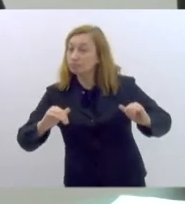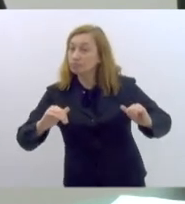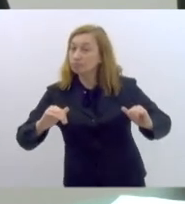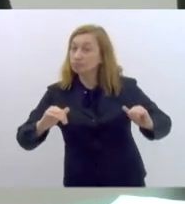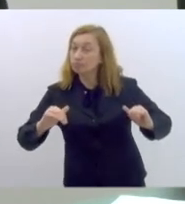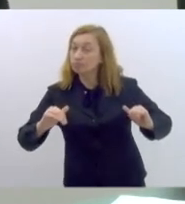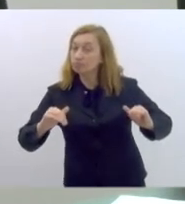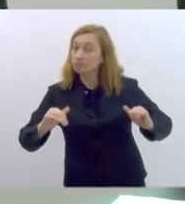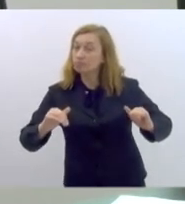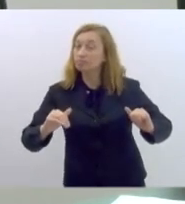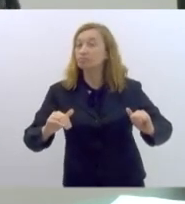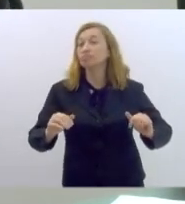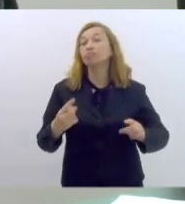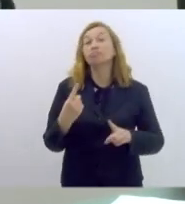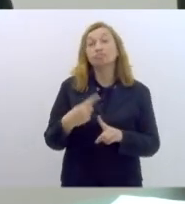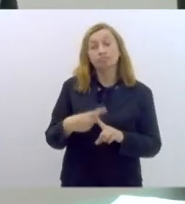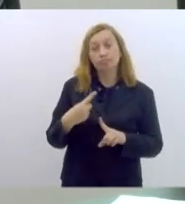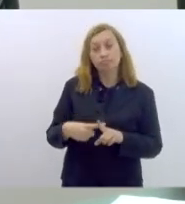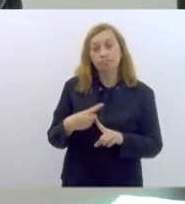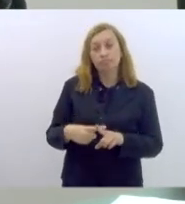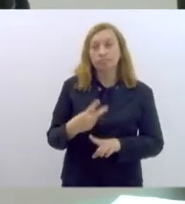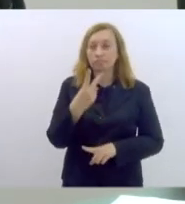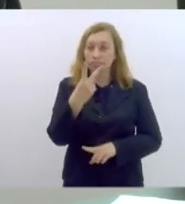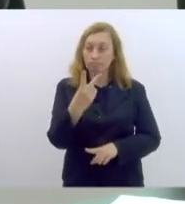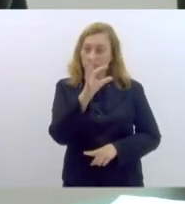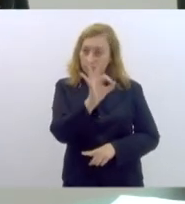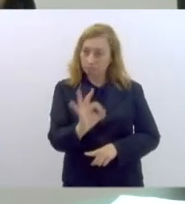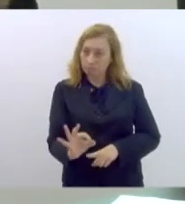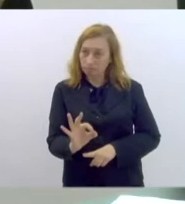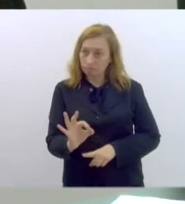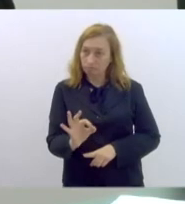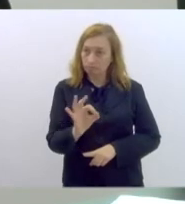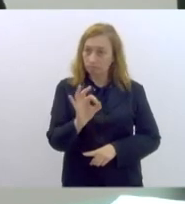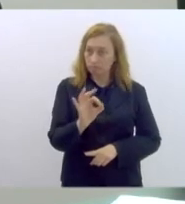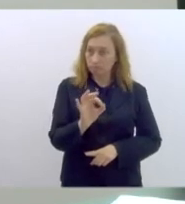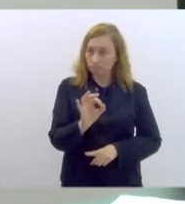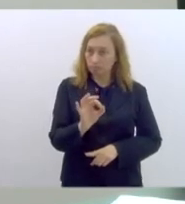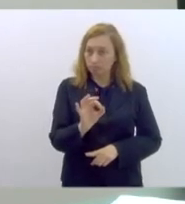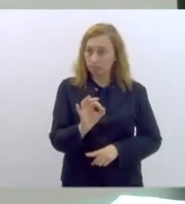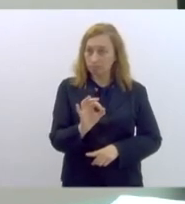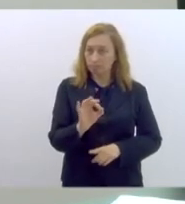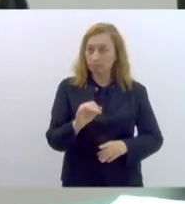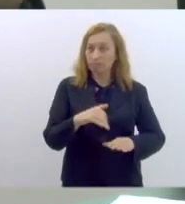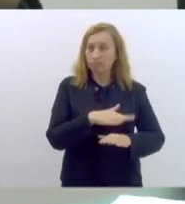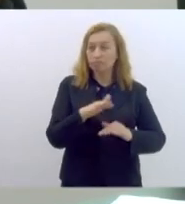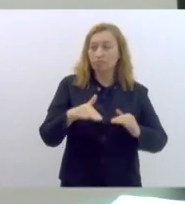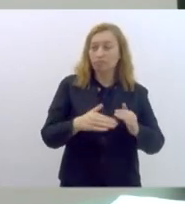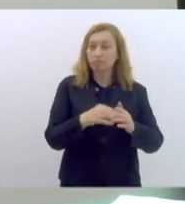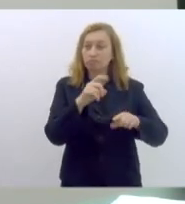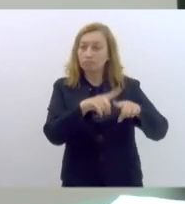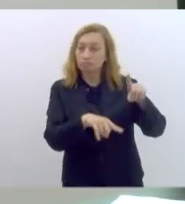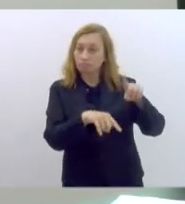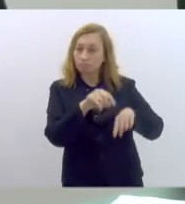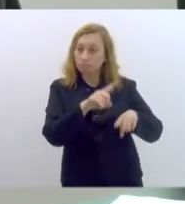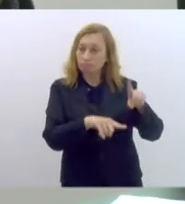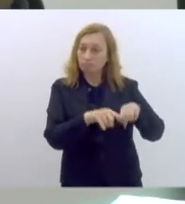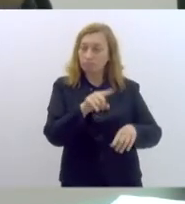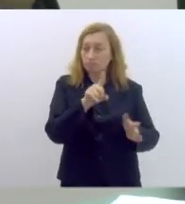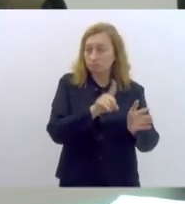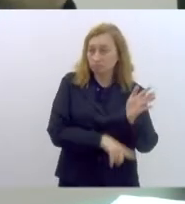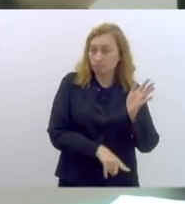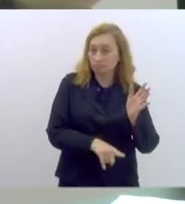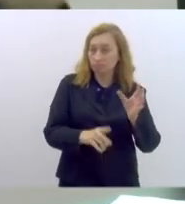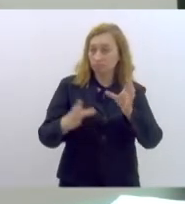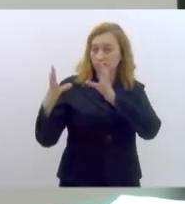deputado Amorim? O fundo tem 2% de alíquota em cima de todos os produtos, menos o da